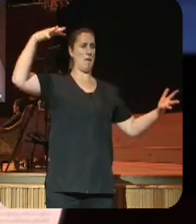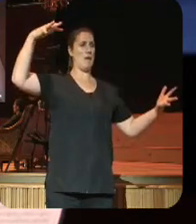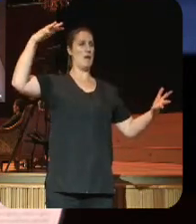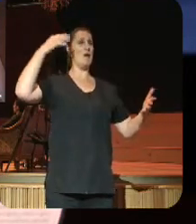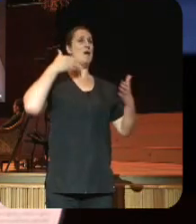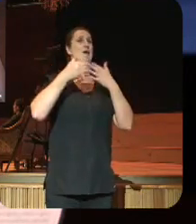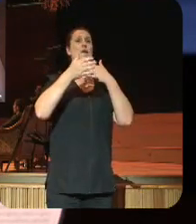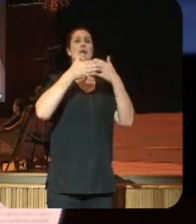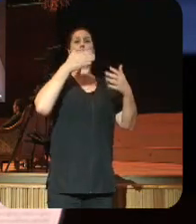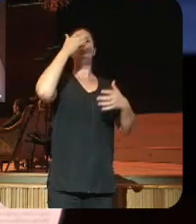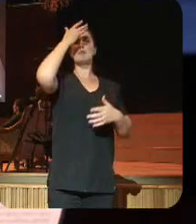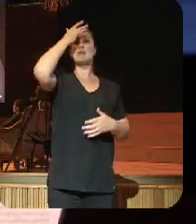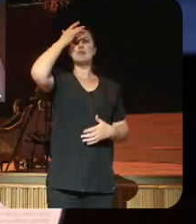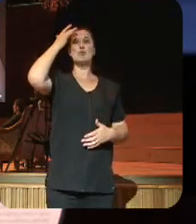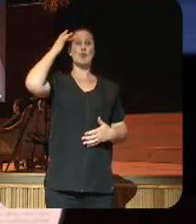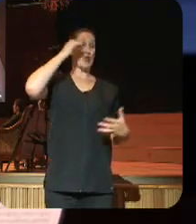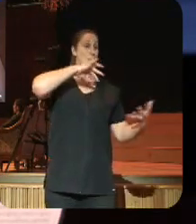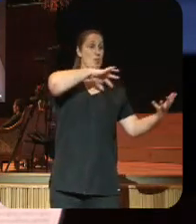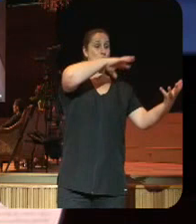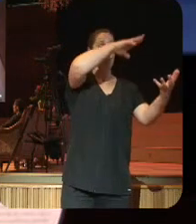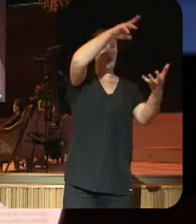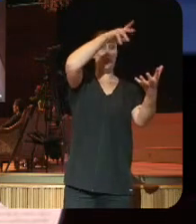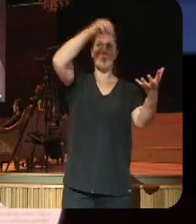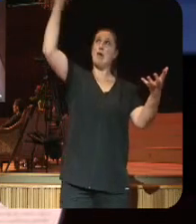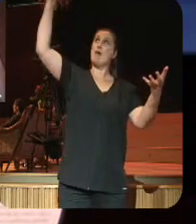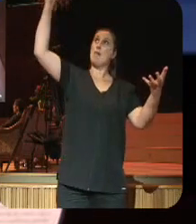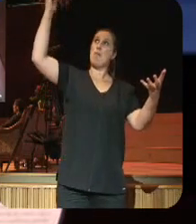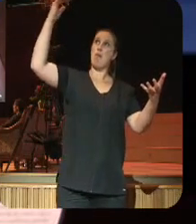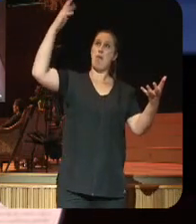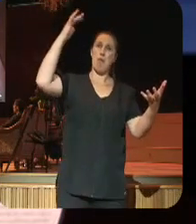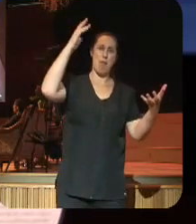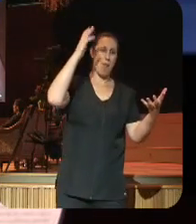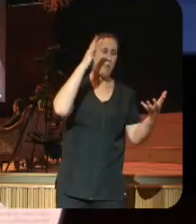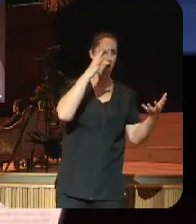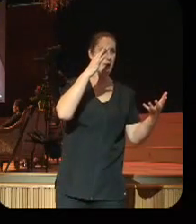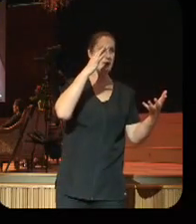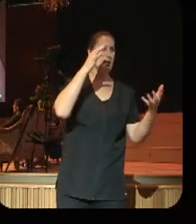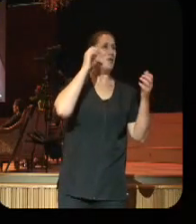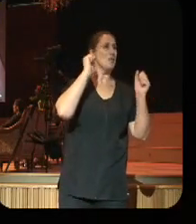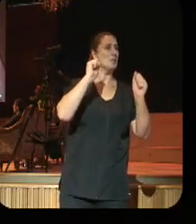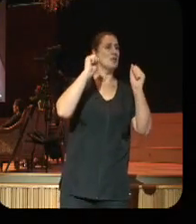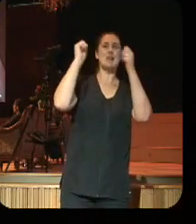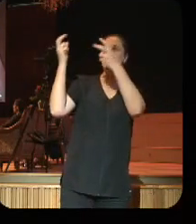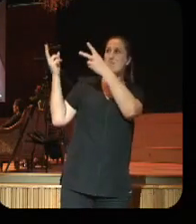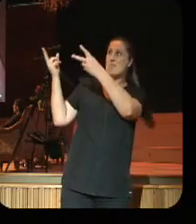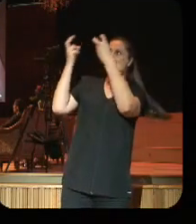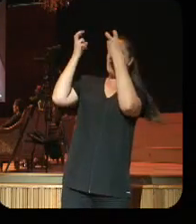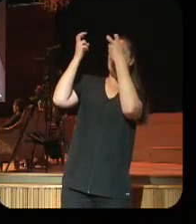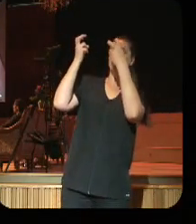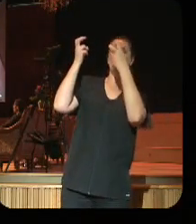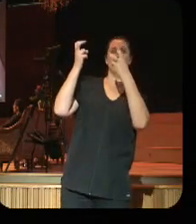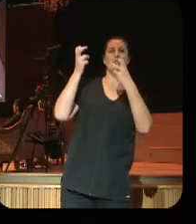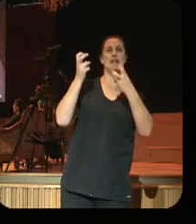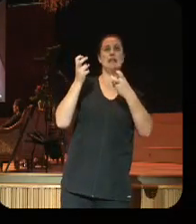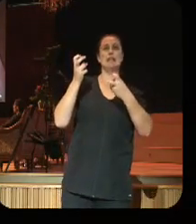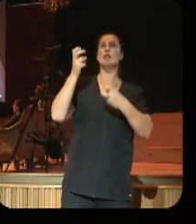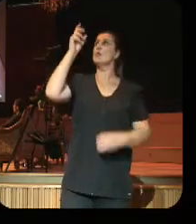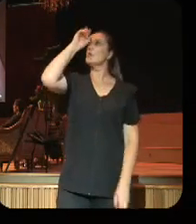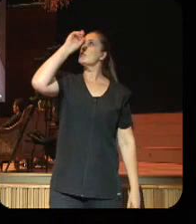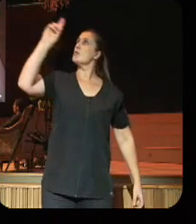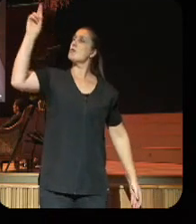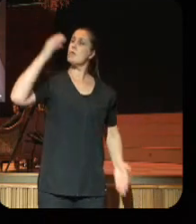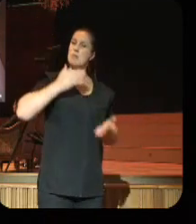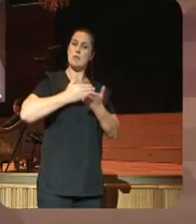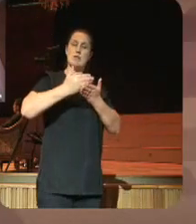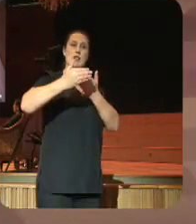pessoa, em qualquer lugar do mundo, ao mesmo tempo conseguisse ver, e de repente o Senhor começava a falar com